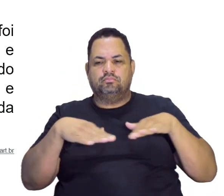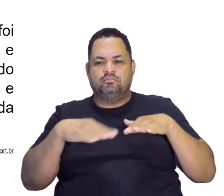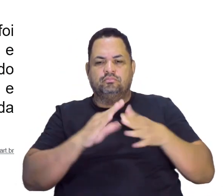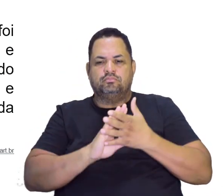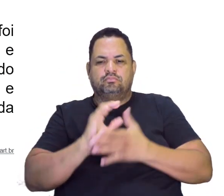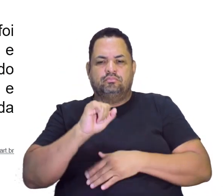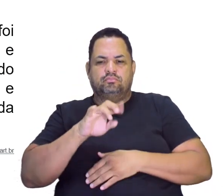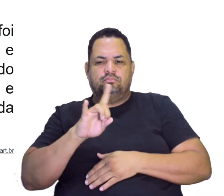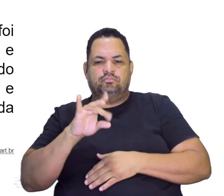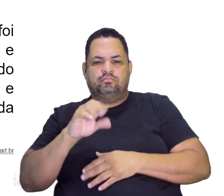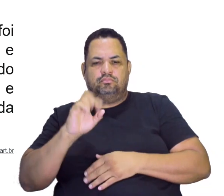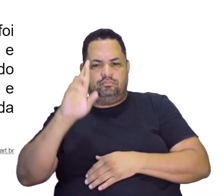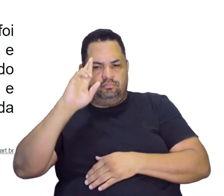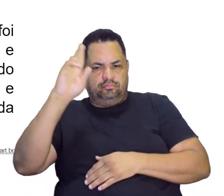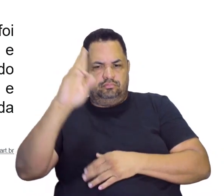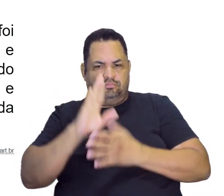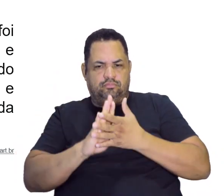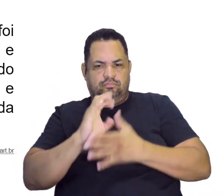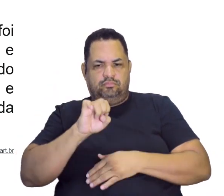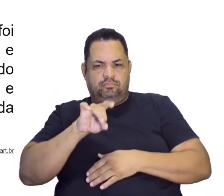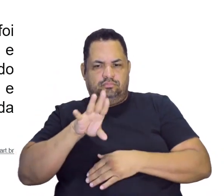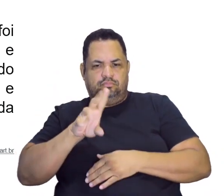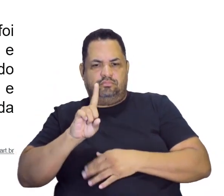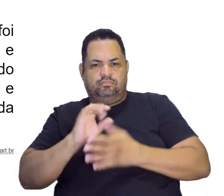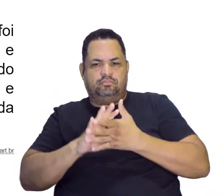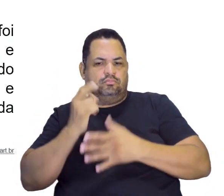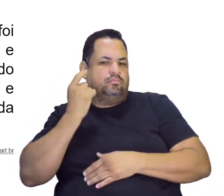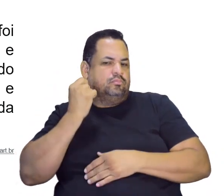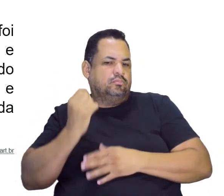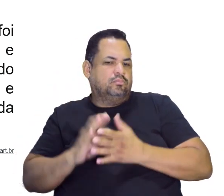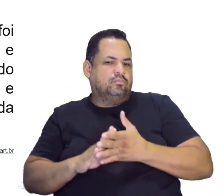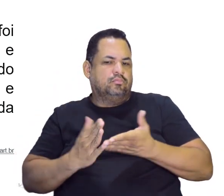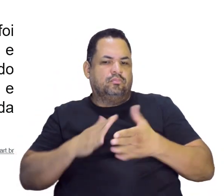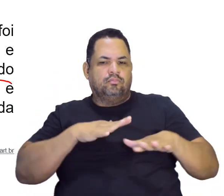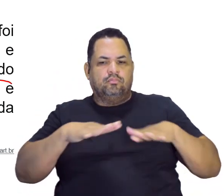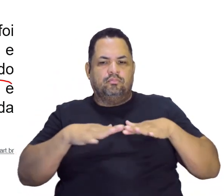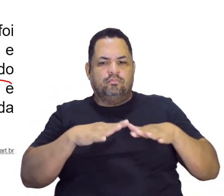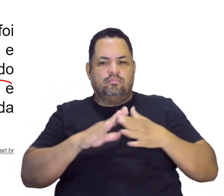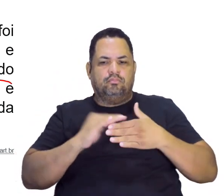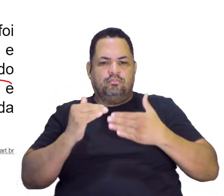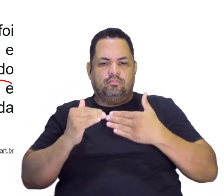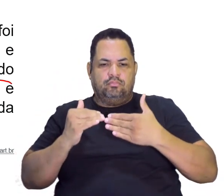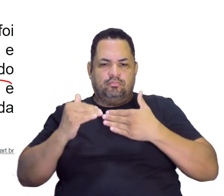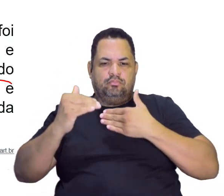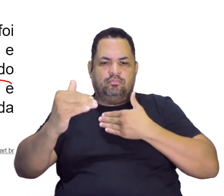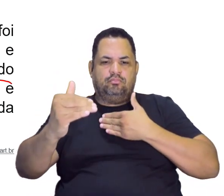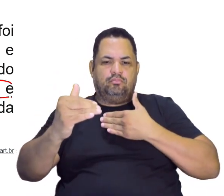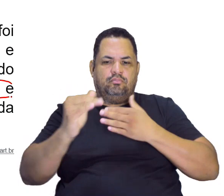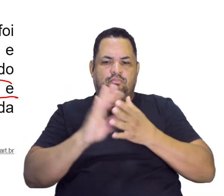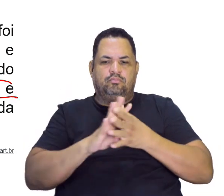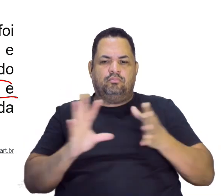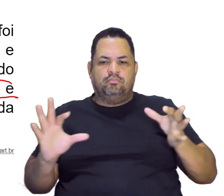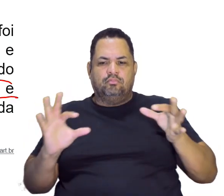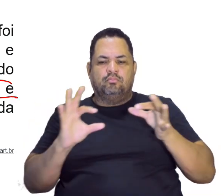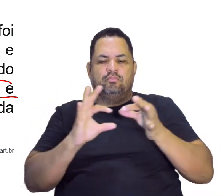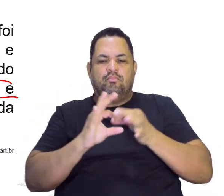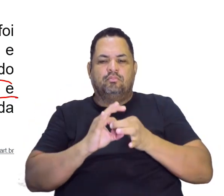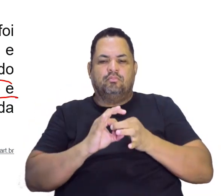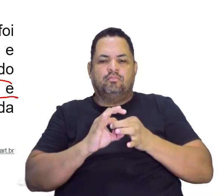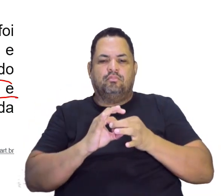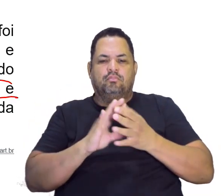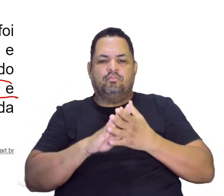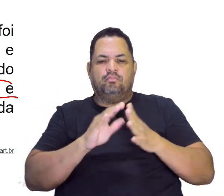antropofágico liderado por azad de Andrade e Tacila do Amaral é considerado um movimento de Vanguarda e